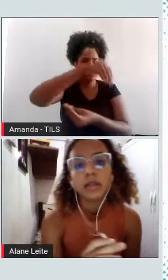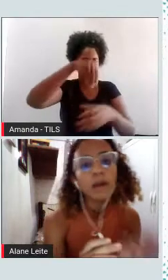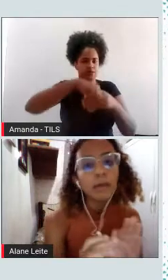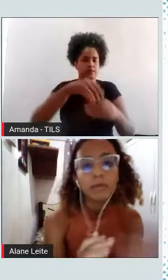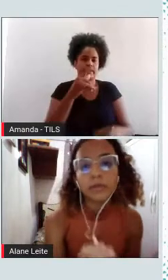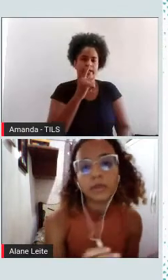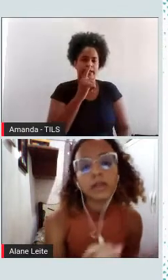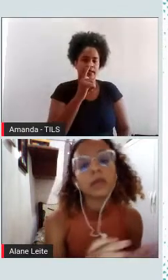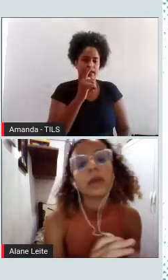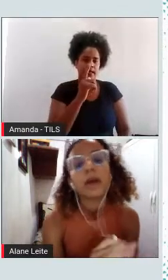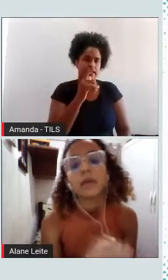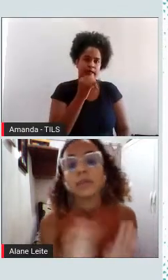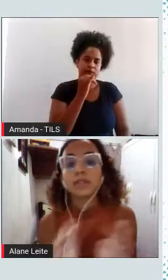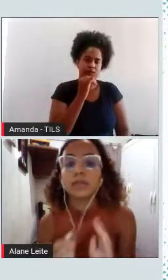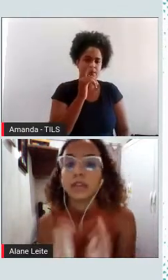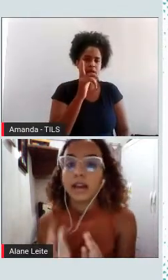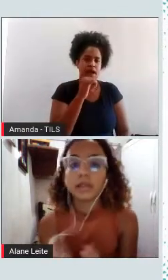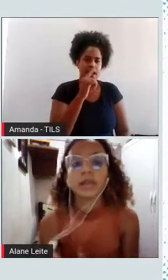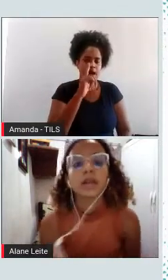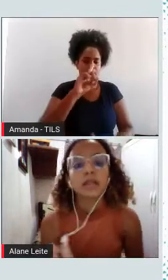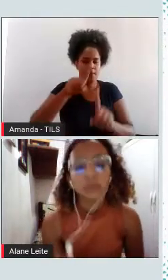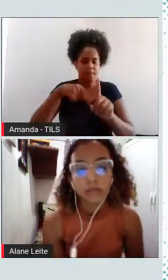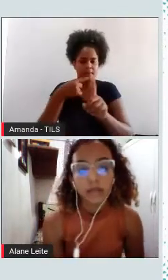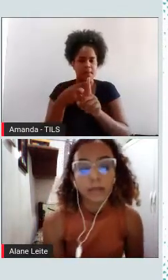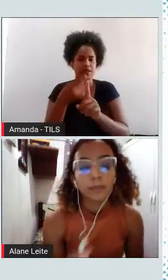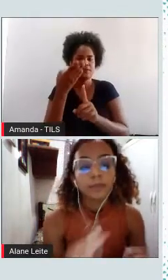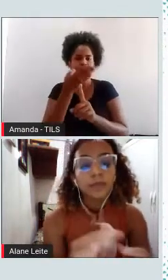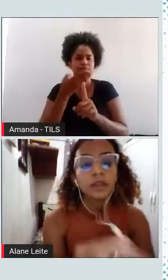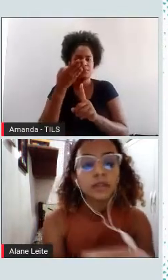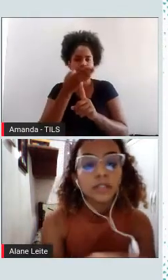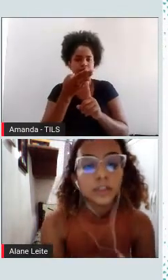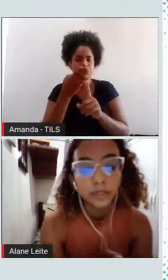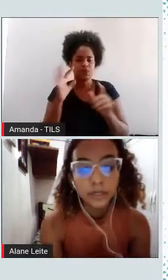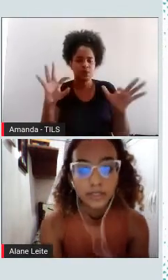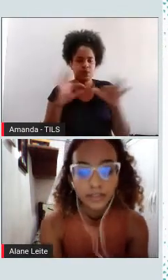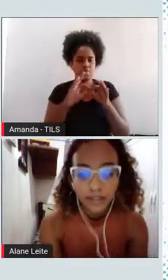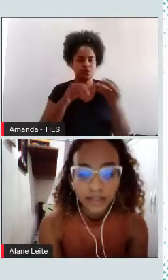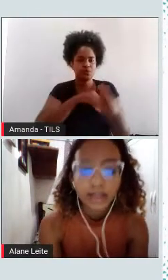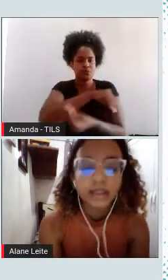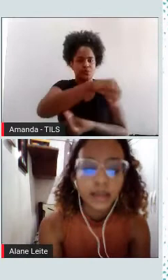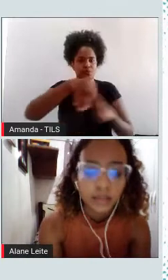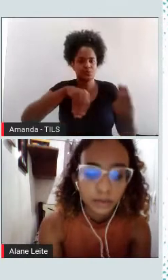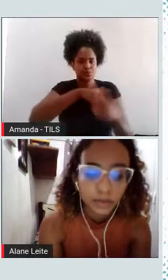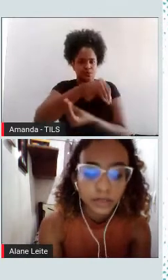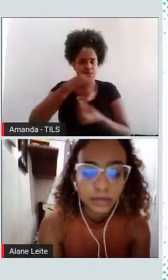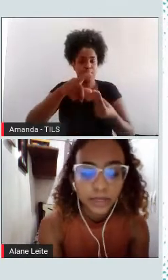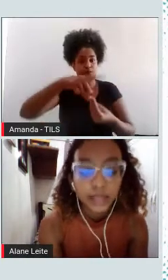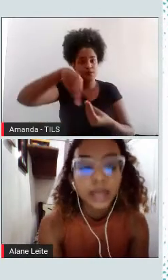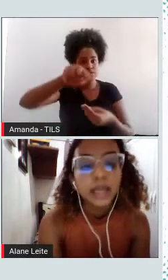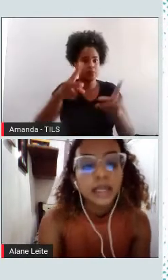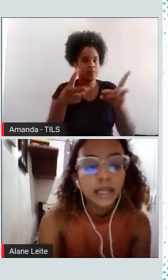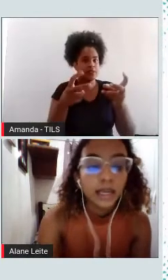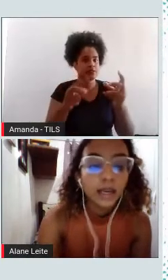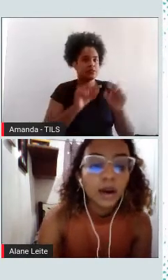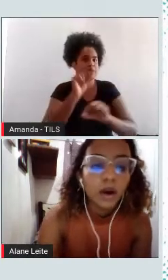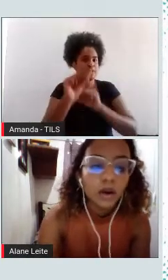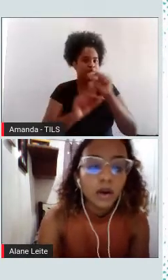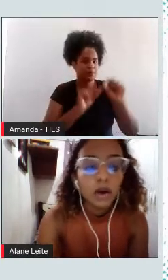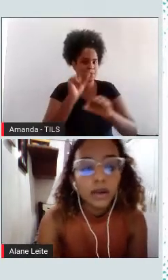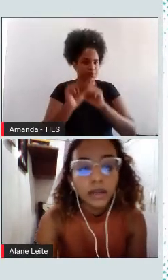já não tenho água pura, eu tenho água misturada com açúcar. Vocês podem observar na linha azul também